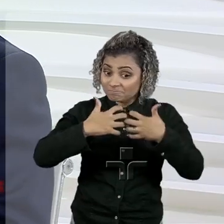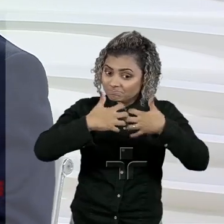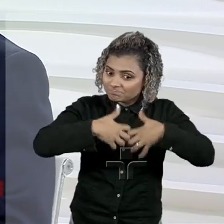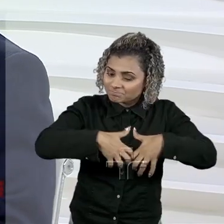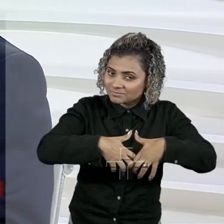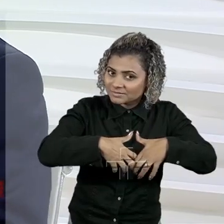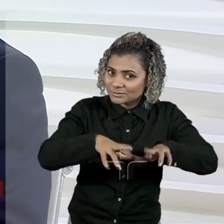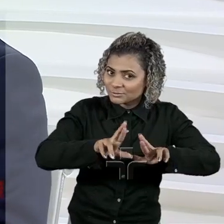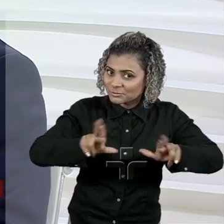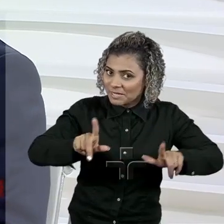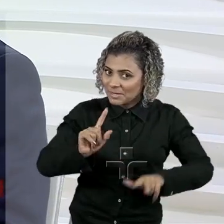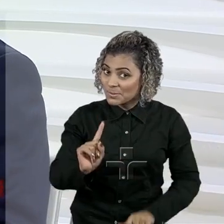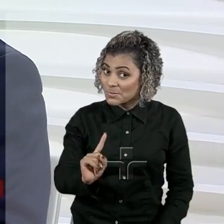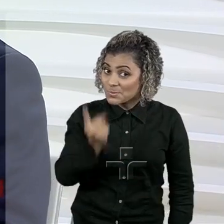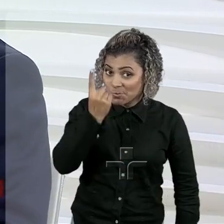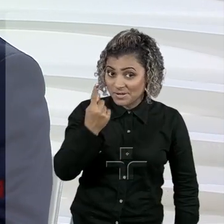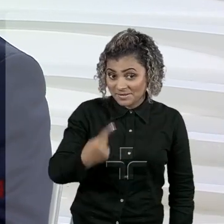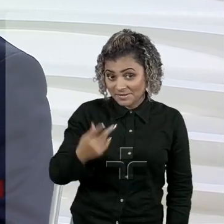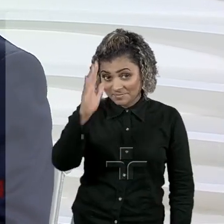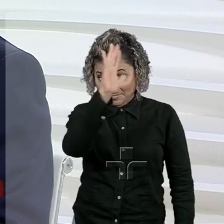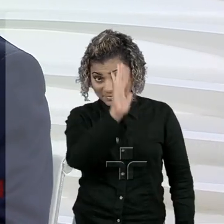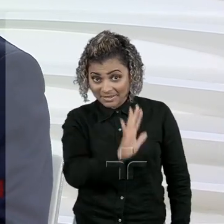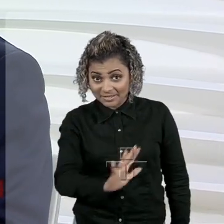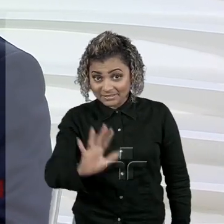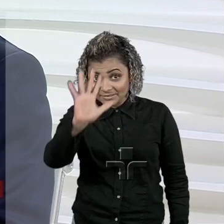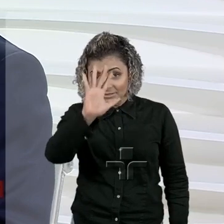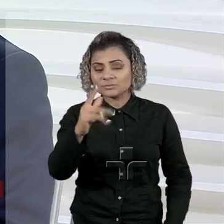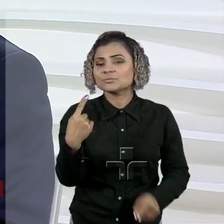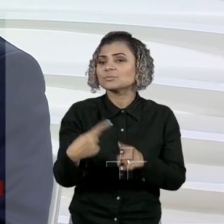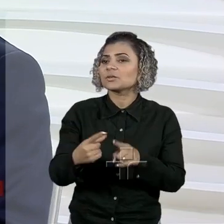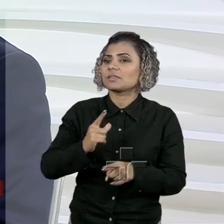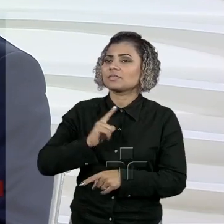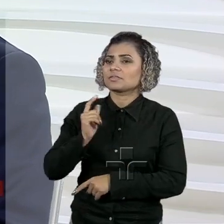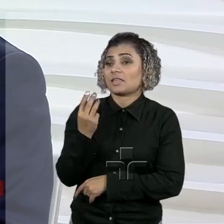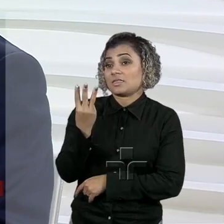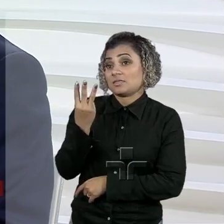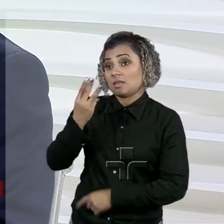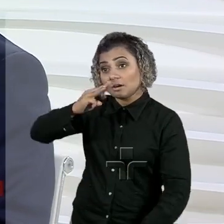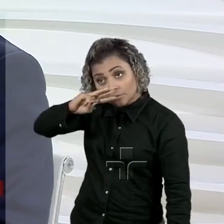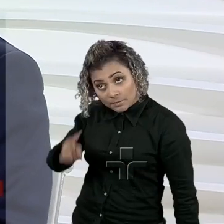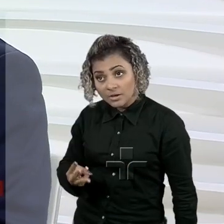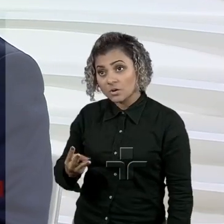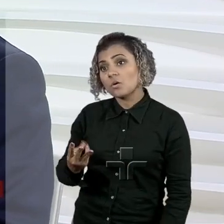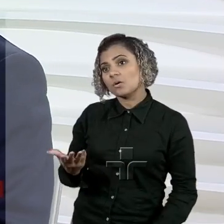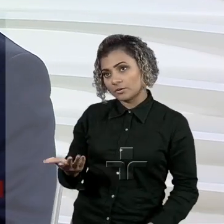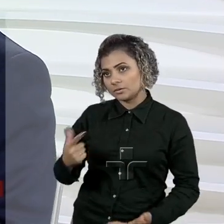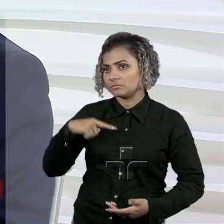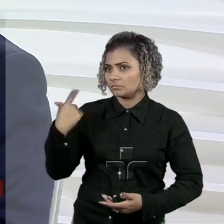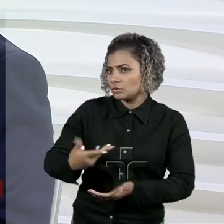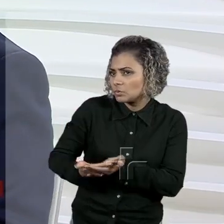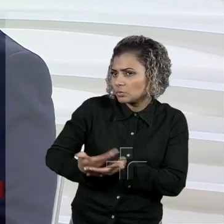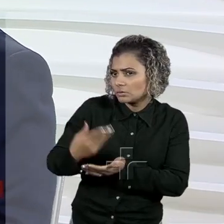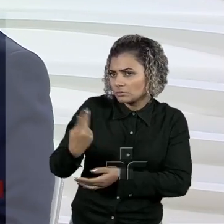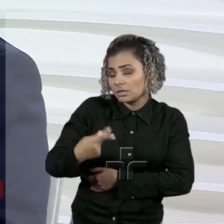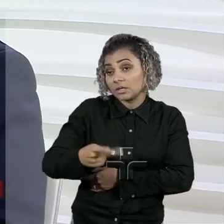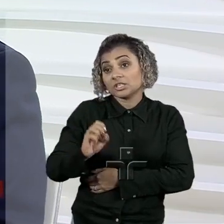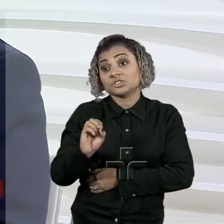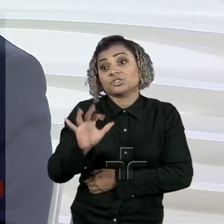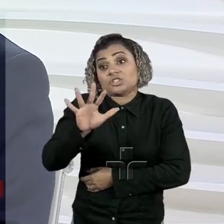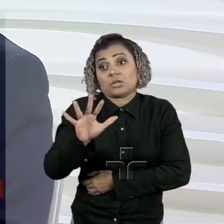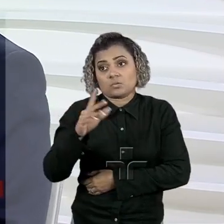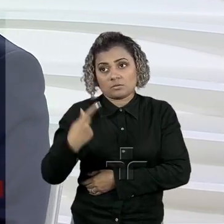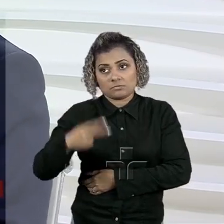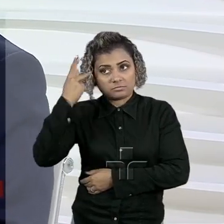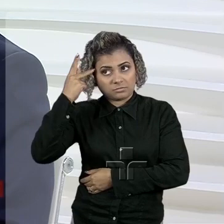é única, talvez, no Brasil. Nós temos 3,5 milhões de jovens estudando na rede estadual, somente na rede